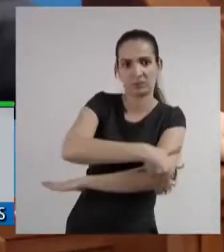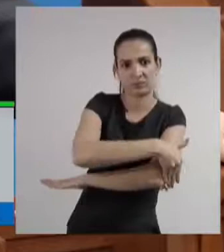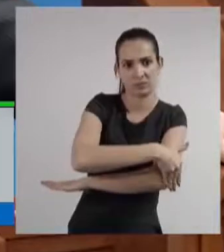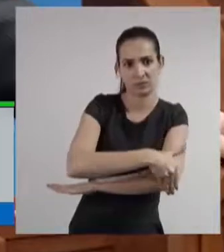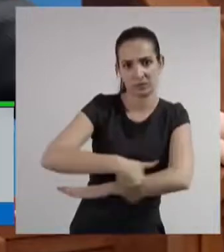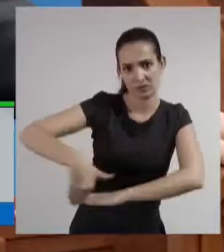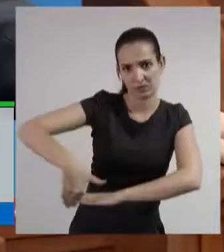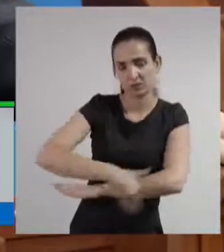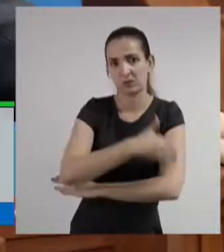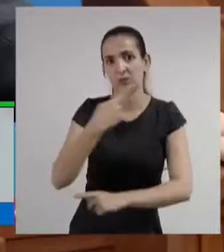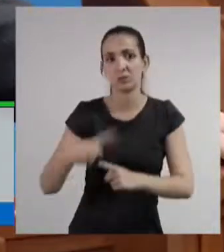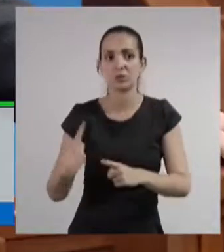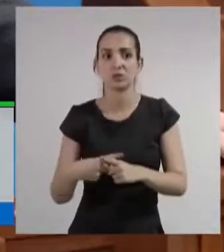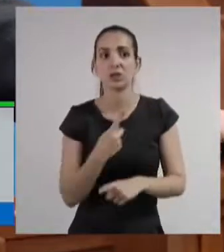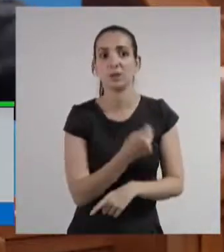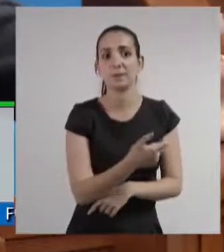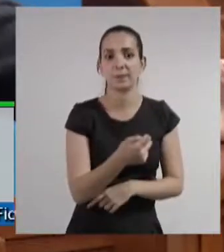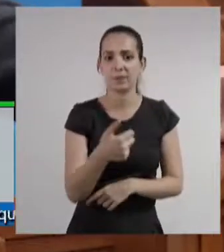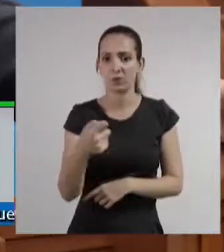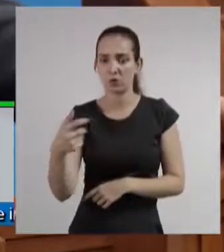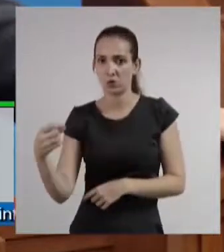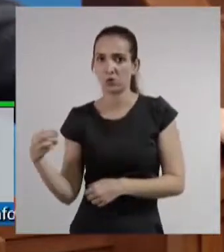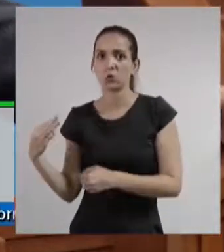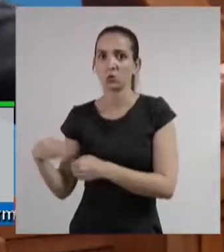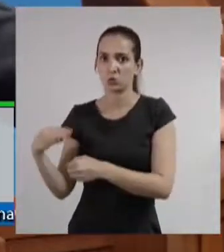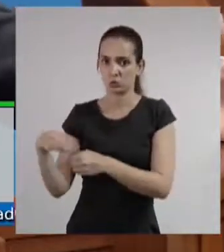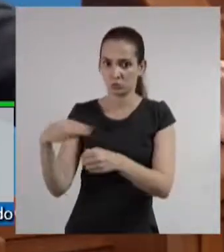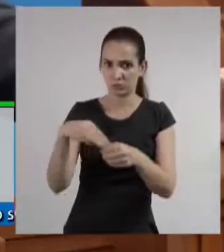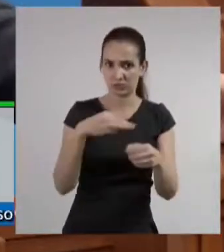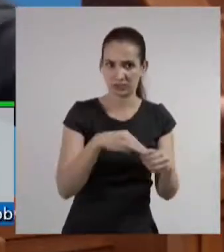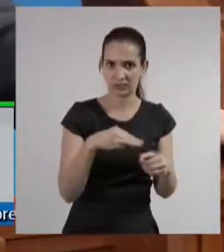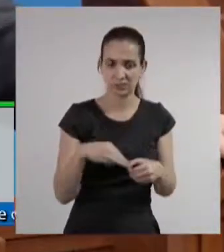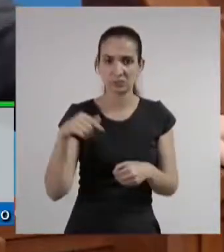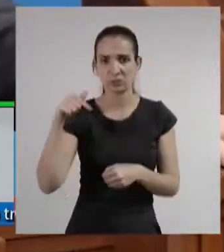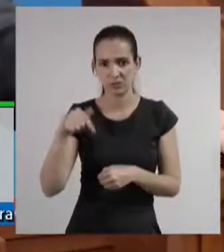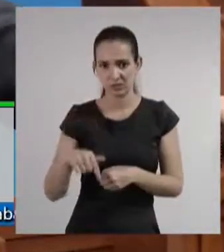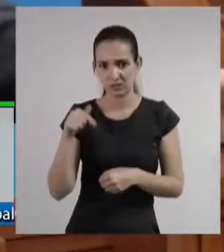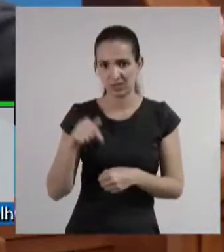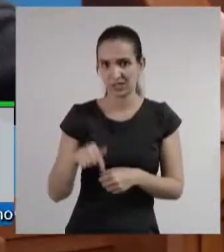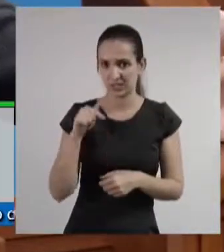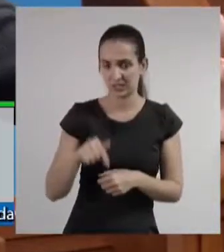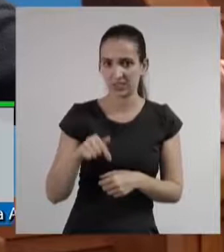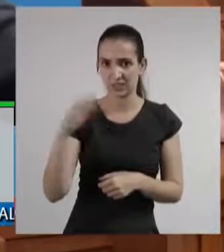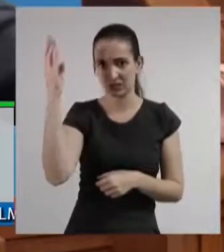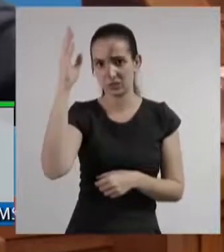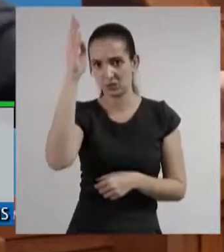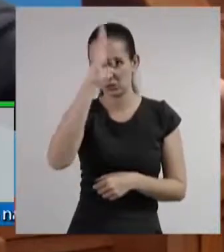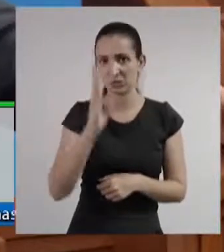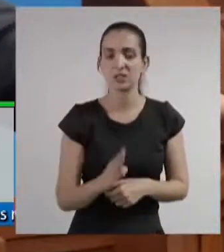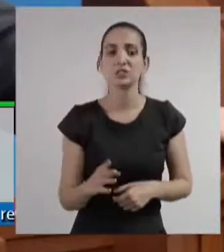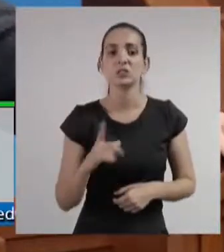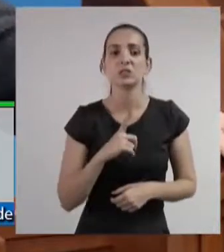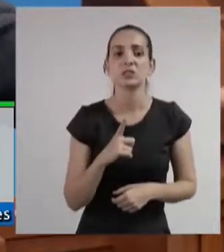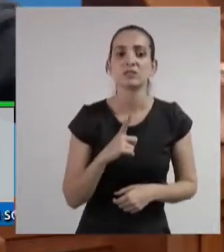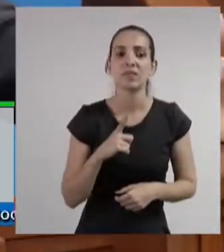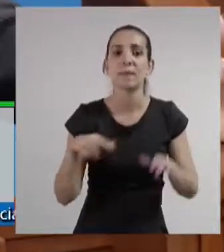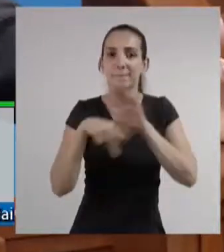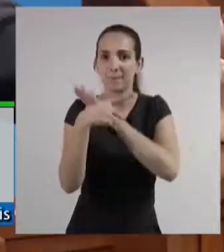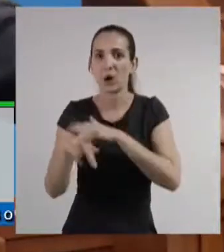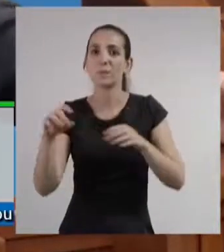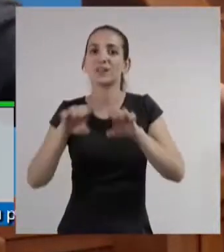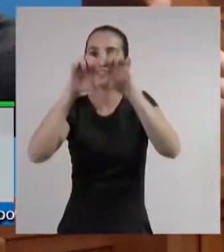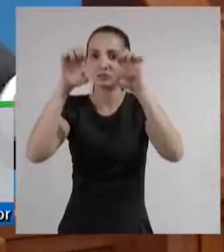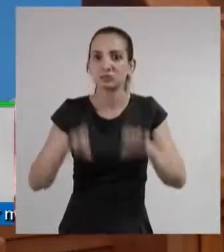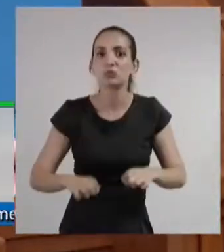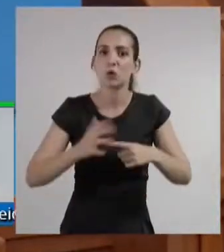muito pouco município desse país tem uma patrola, tem pá carregadeira, tem caminhão basculante para uma